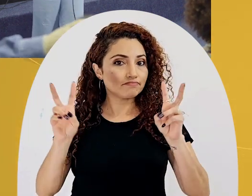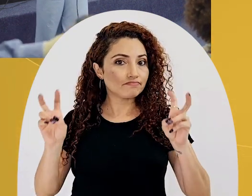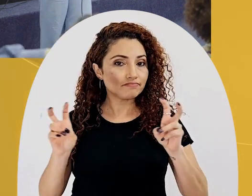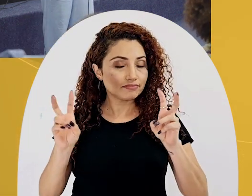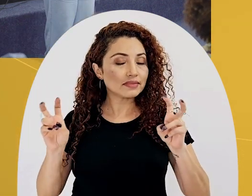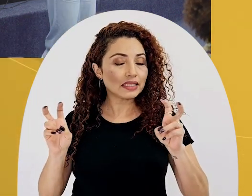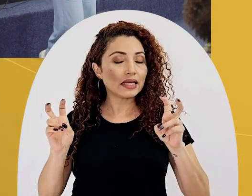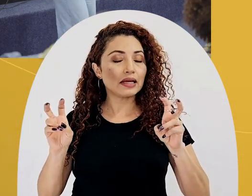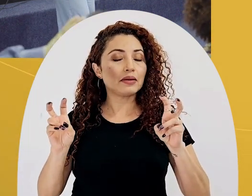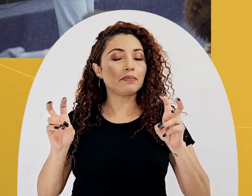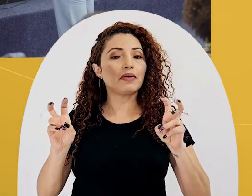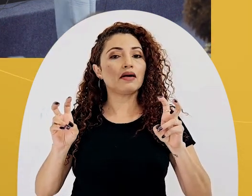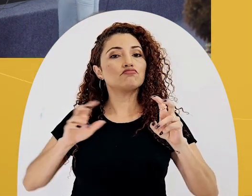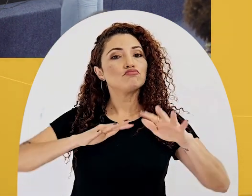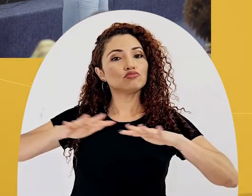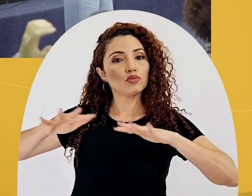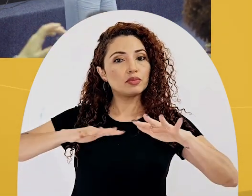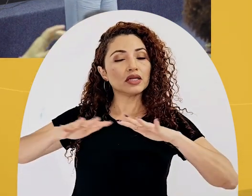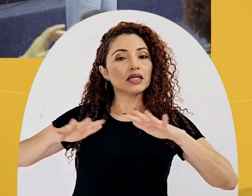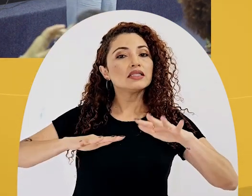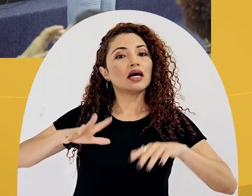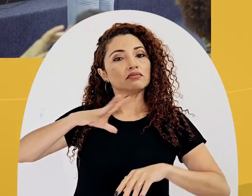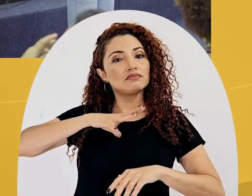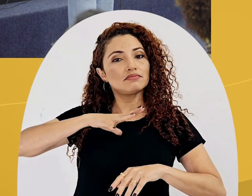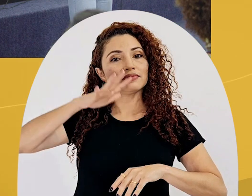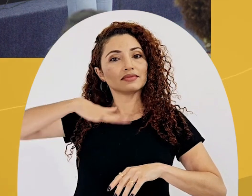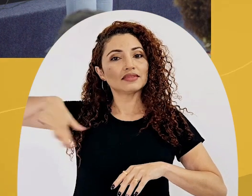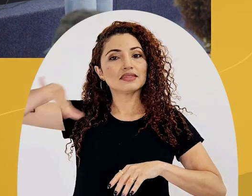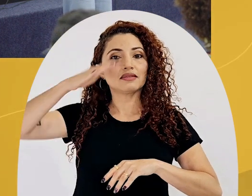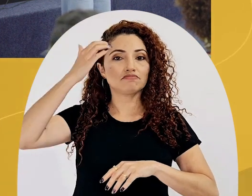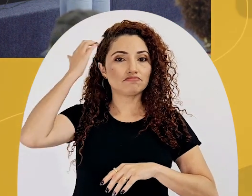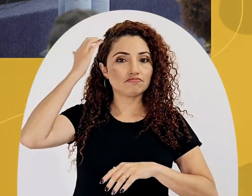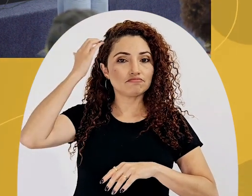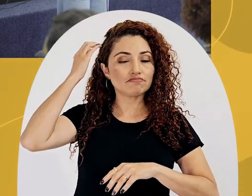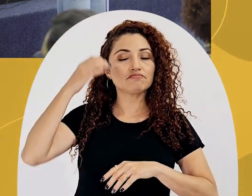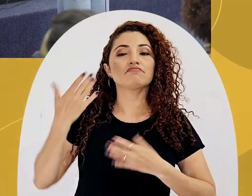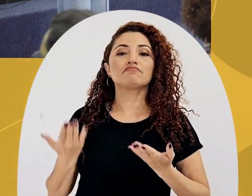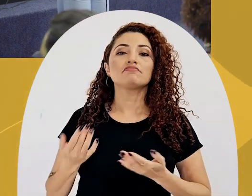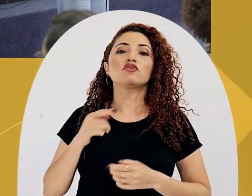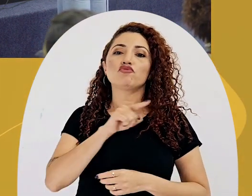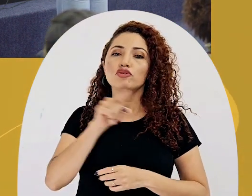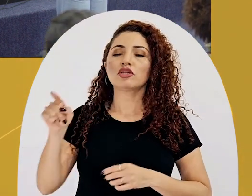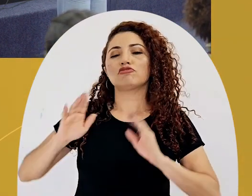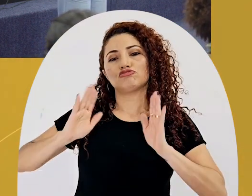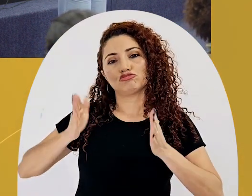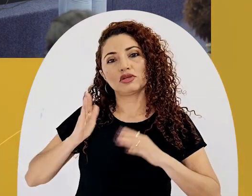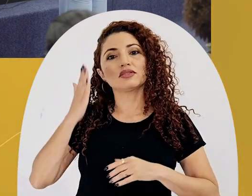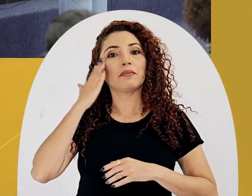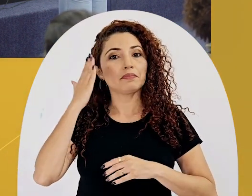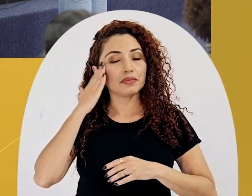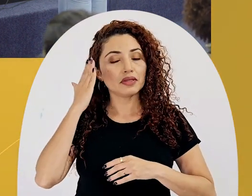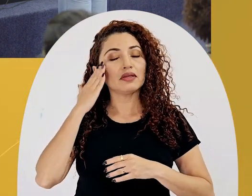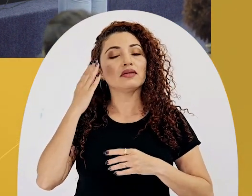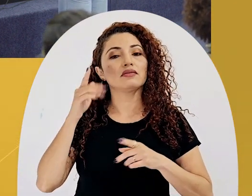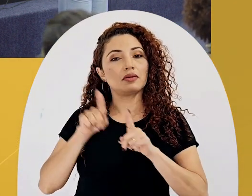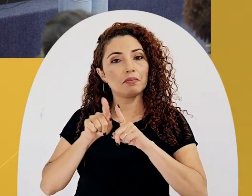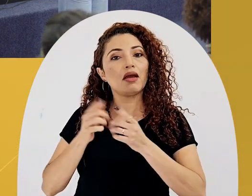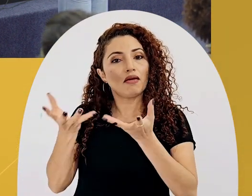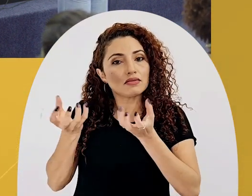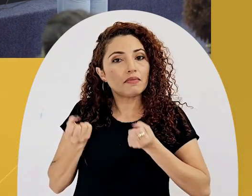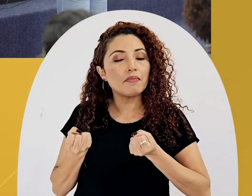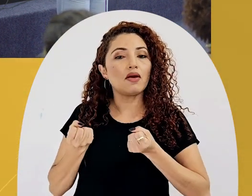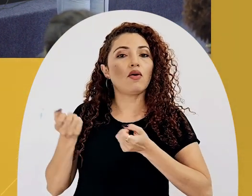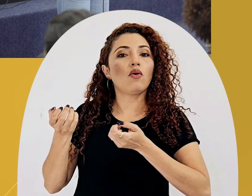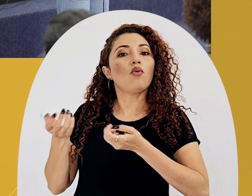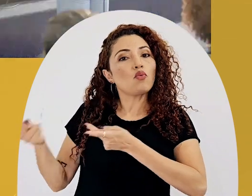na mobilidade urbana de Santo André, né? Como vocês já sabiam, tinham recebido o convite, hoje nós fazemos